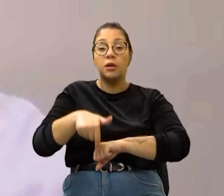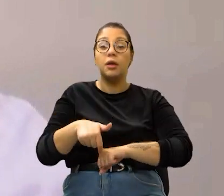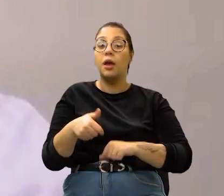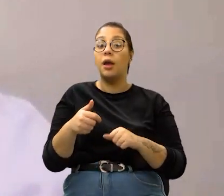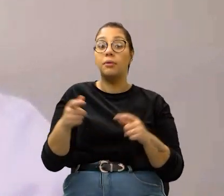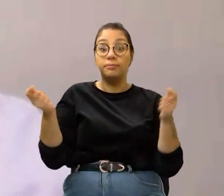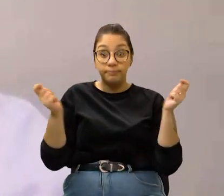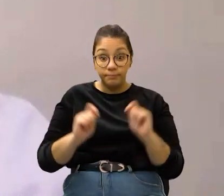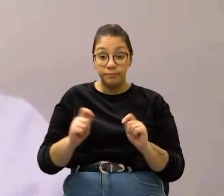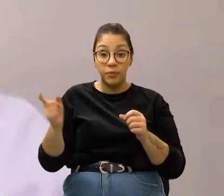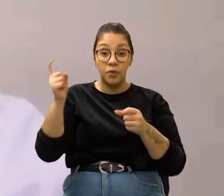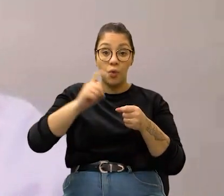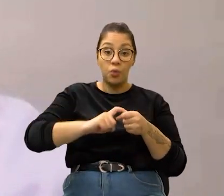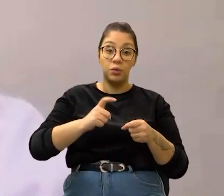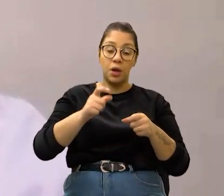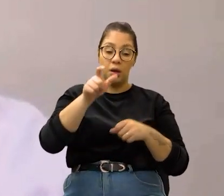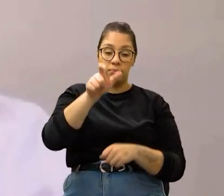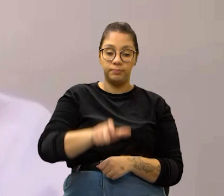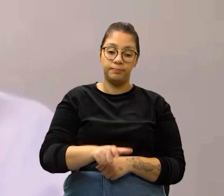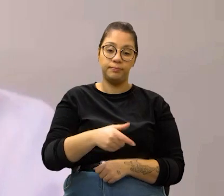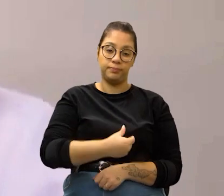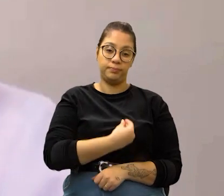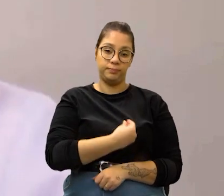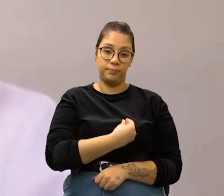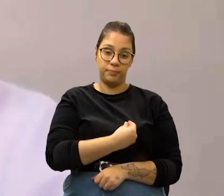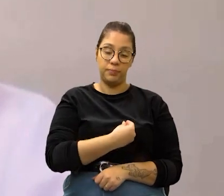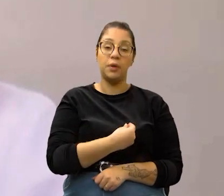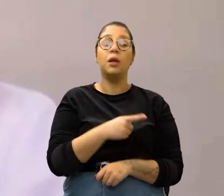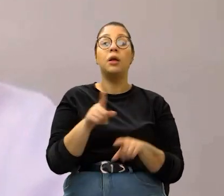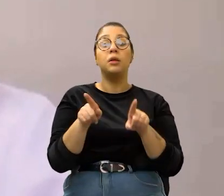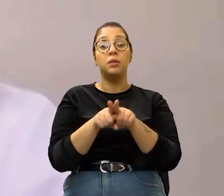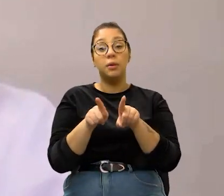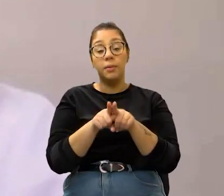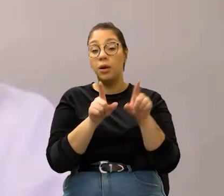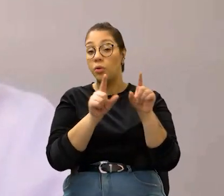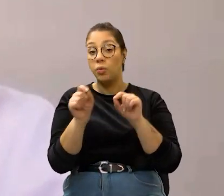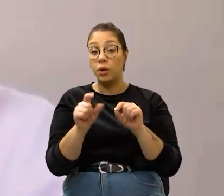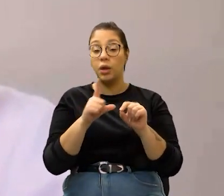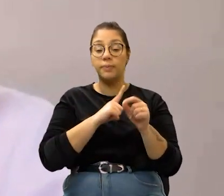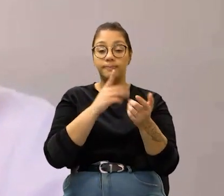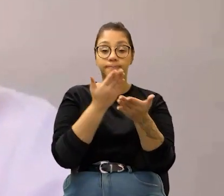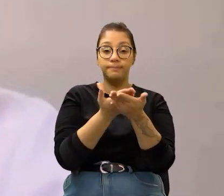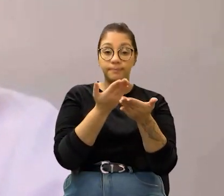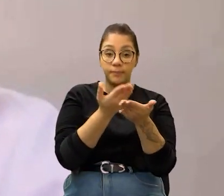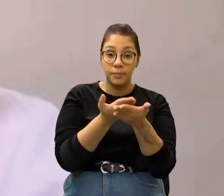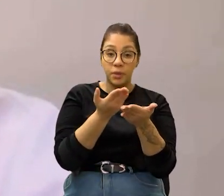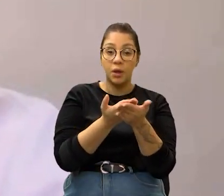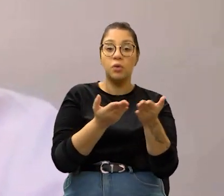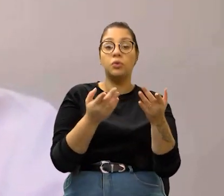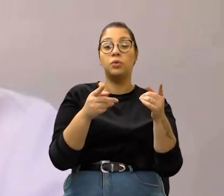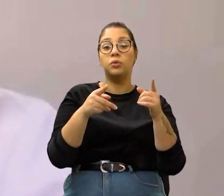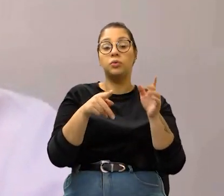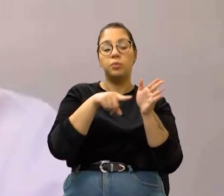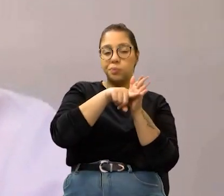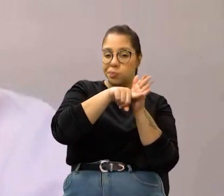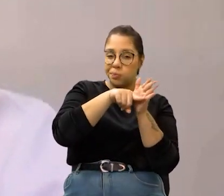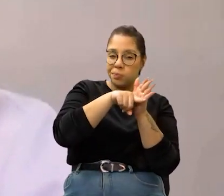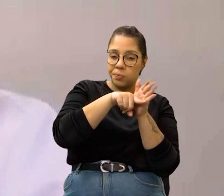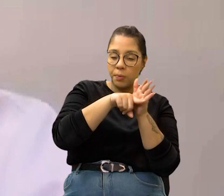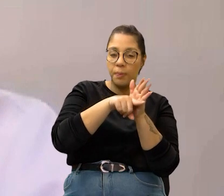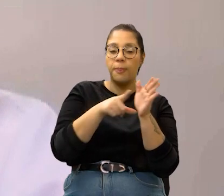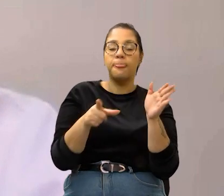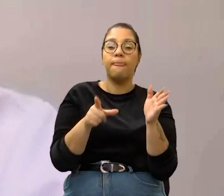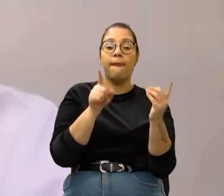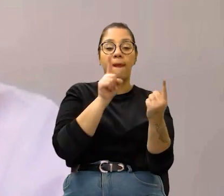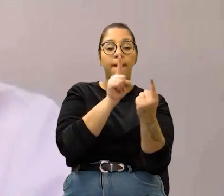uma reabilitação, né, desse paciente. E existe também estudos clínicos, né, onde você vai